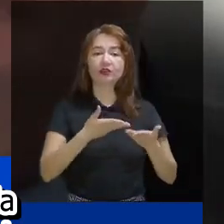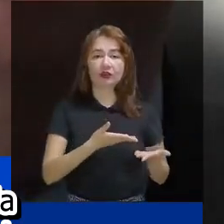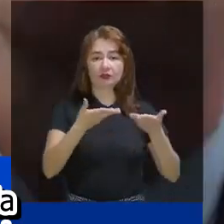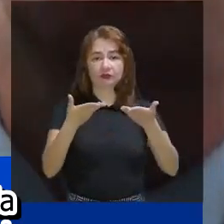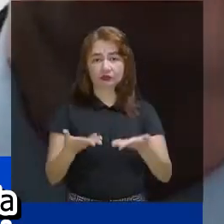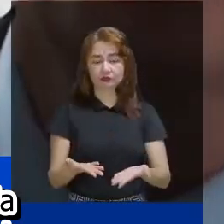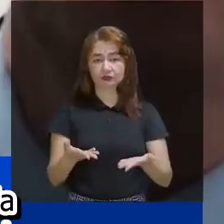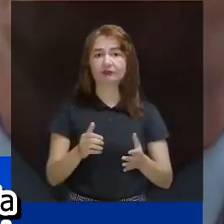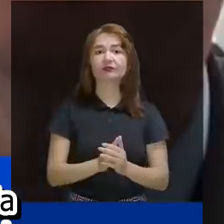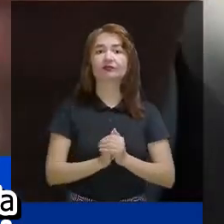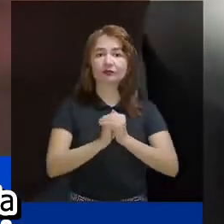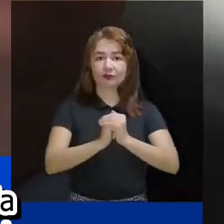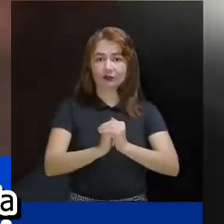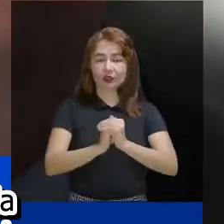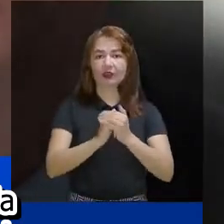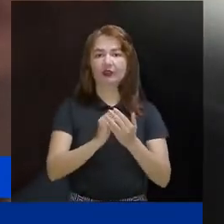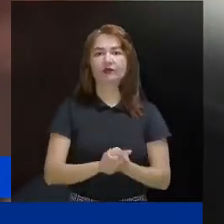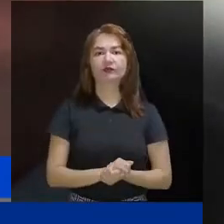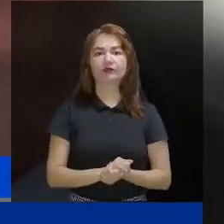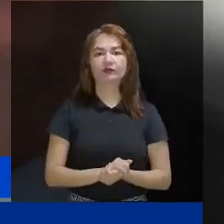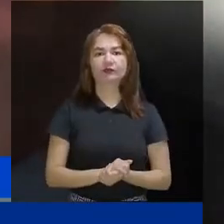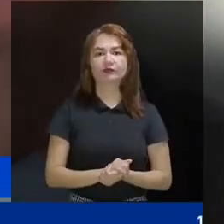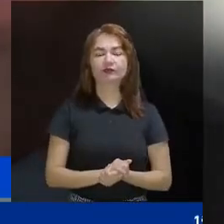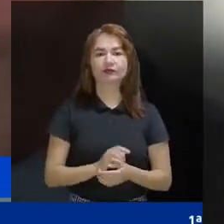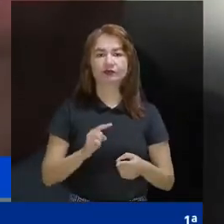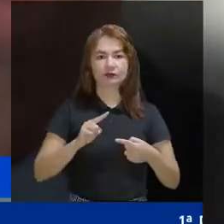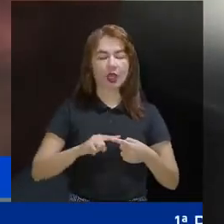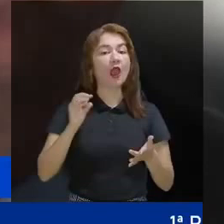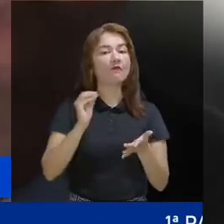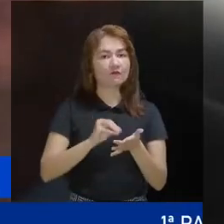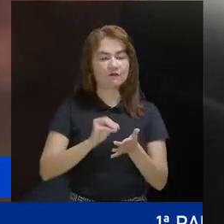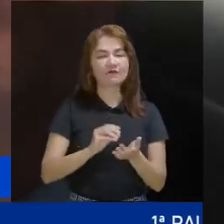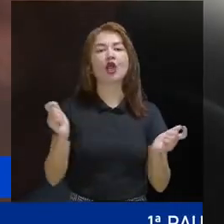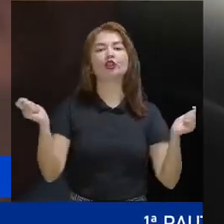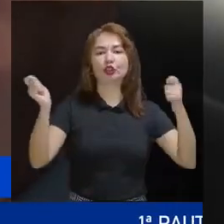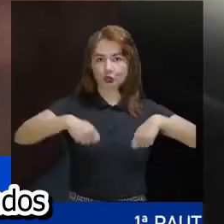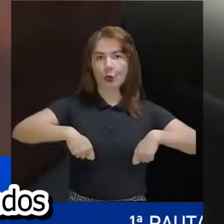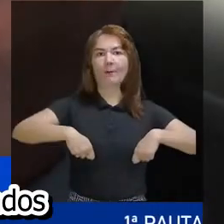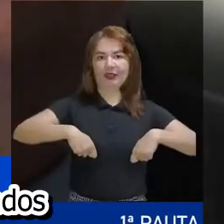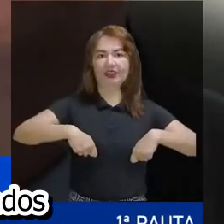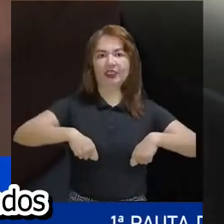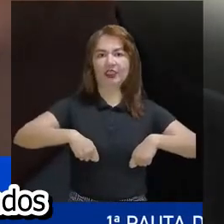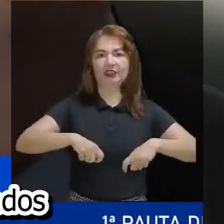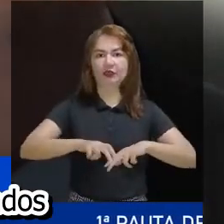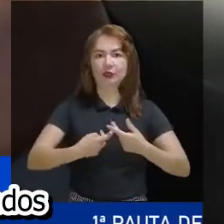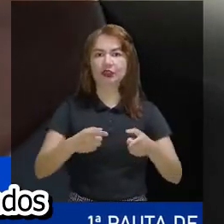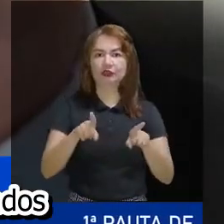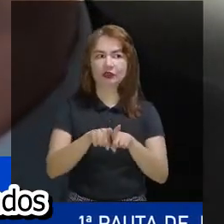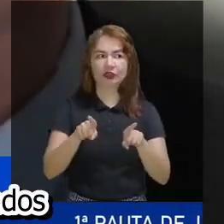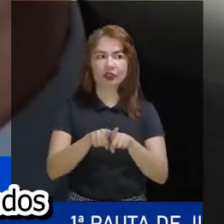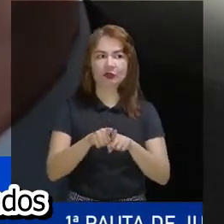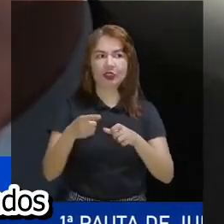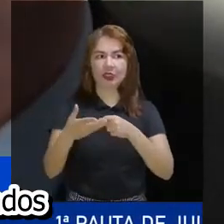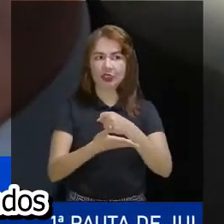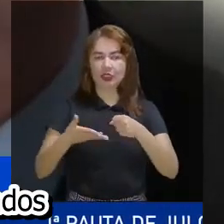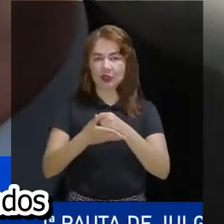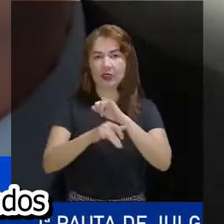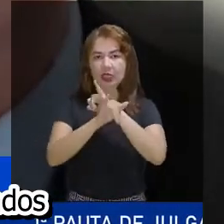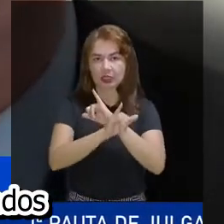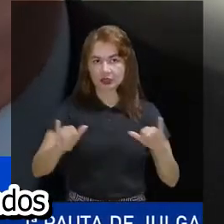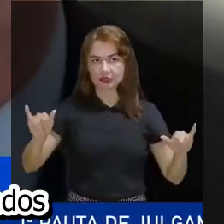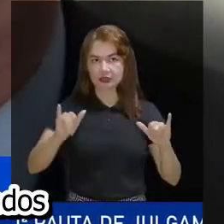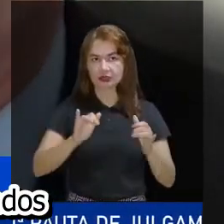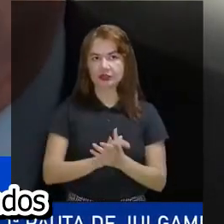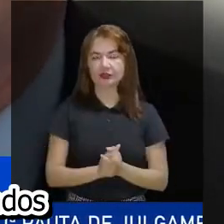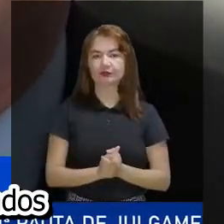colegiado, começando pela preliminar de incompetência. Por oportuno, transcrevo os fundamentos adotados para